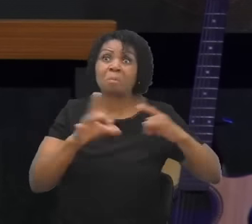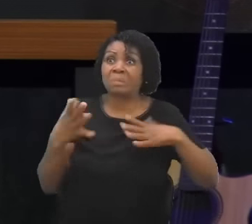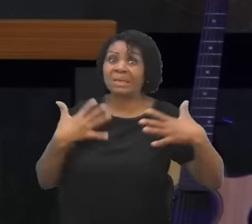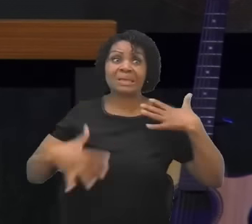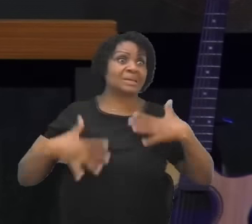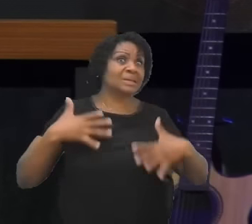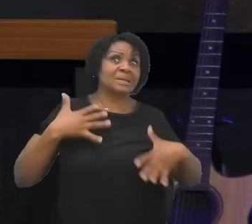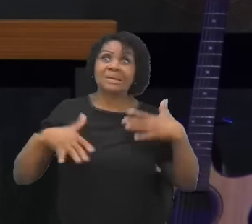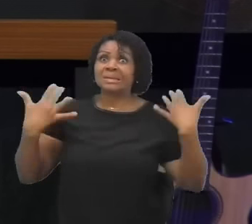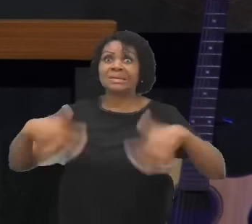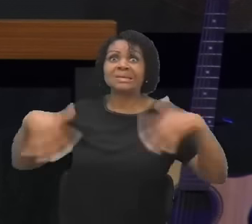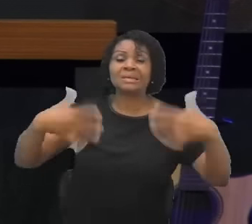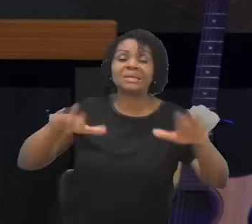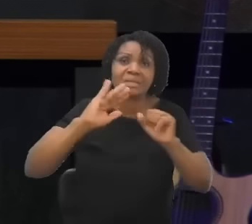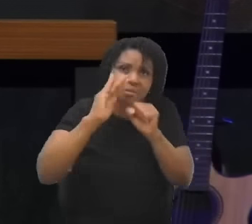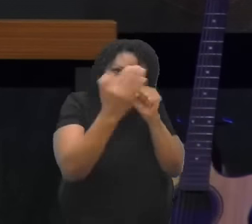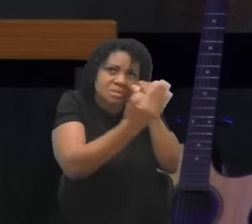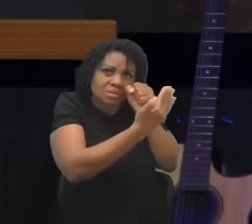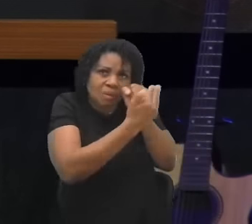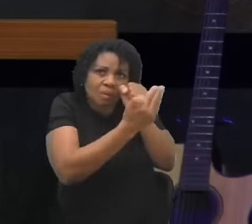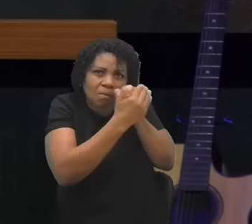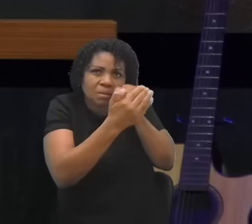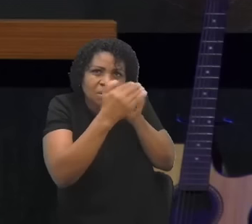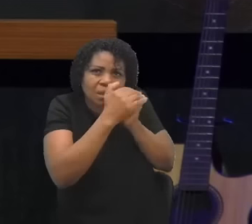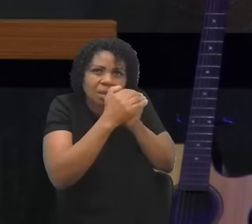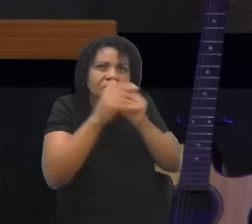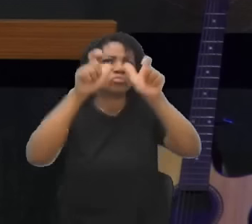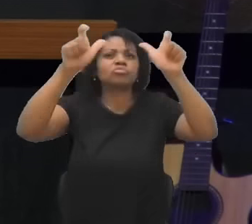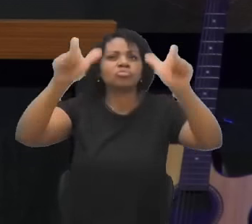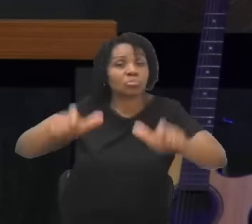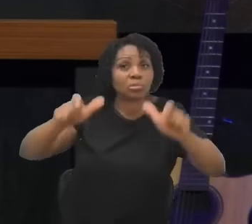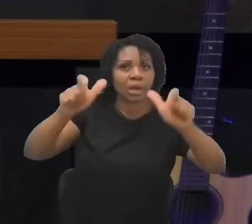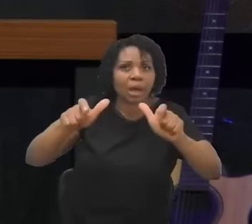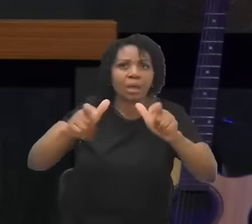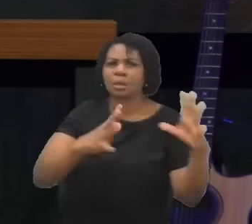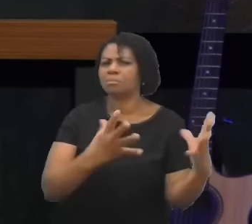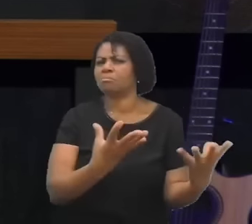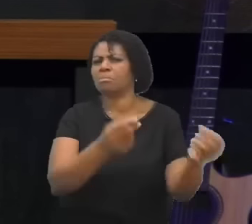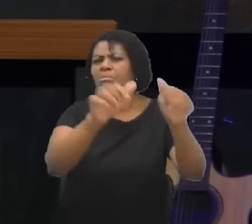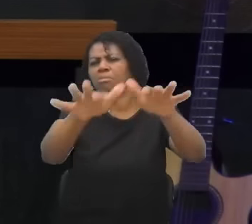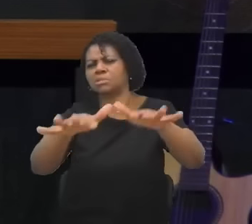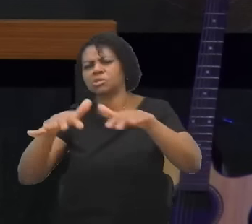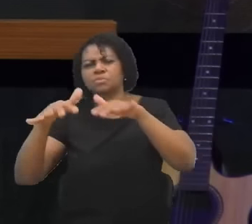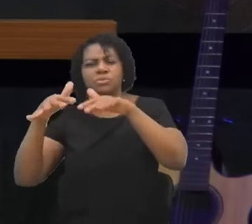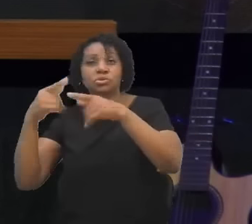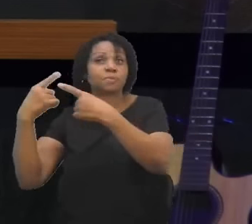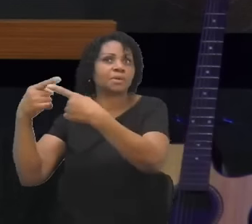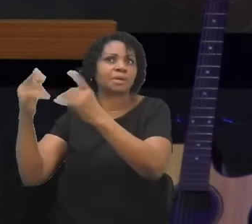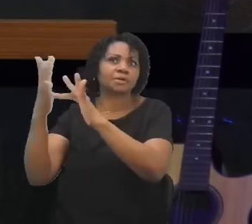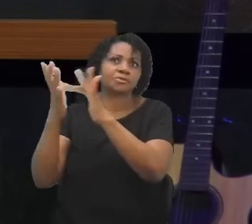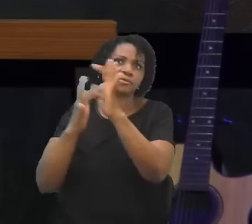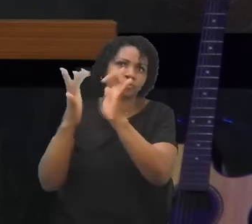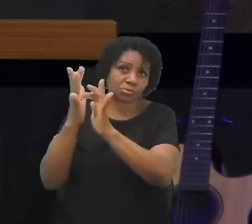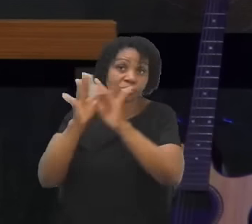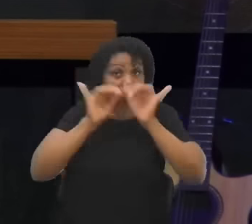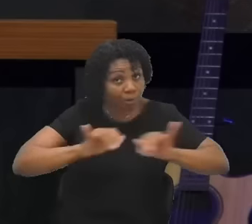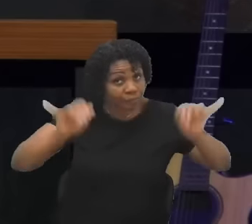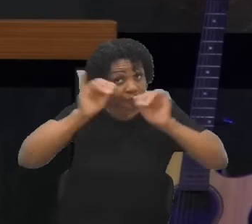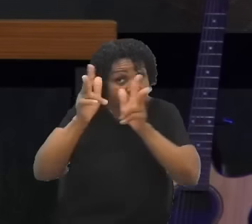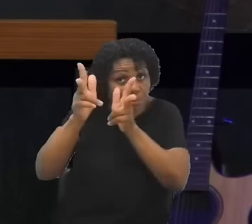pânico, se esconderam ali no cenáculo. E tem muita gente que, porque Jesus, o recado é o